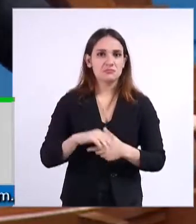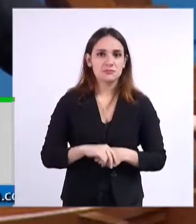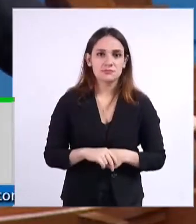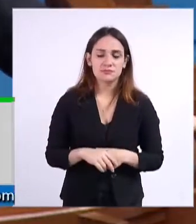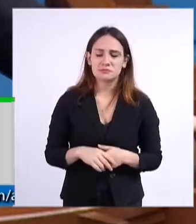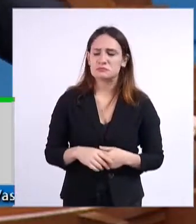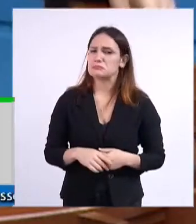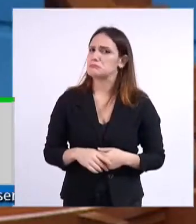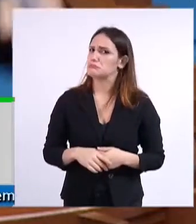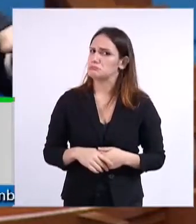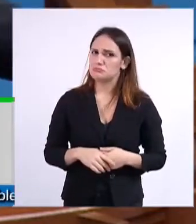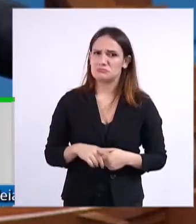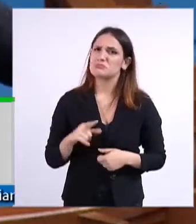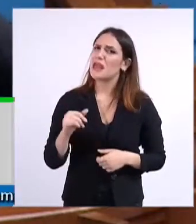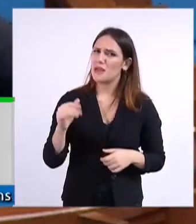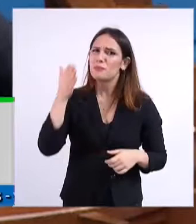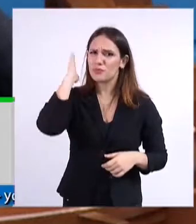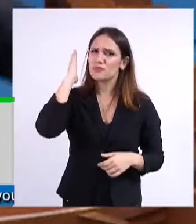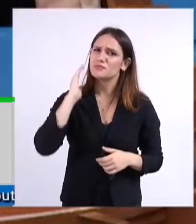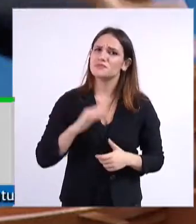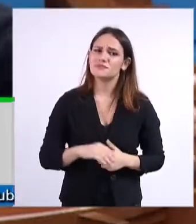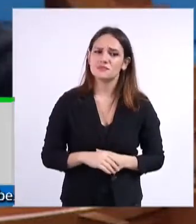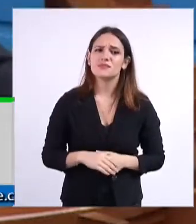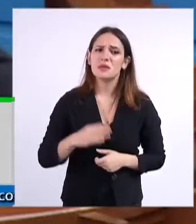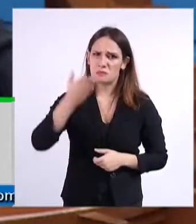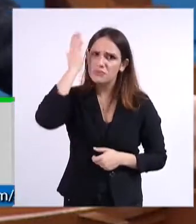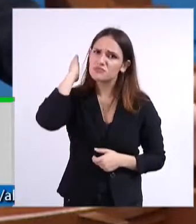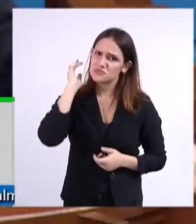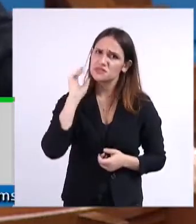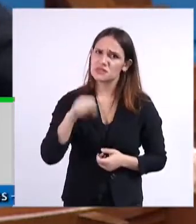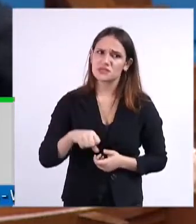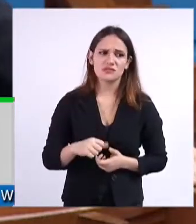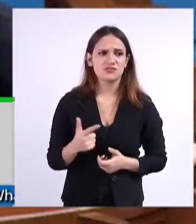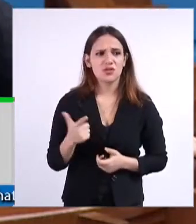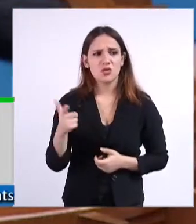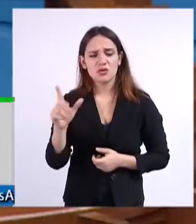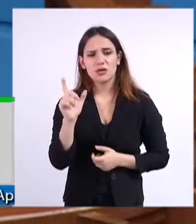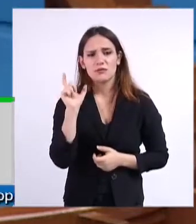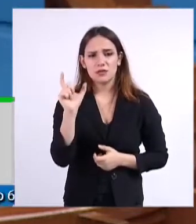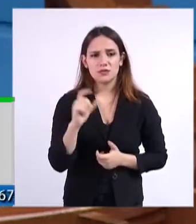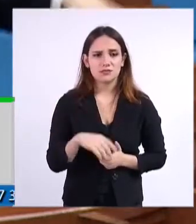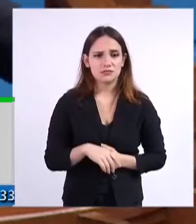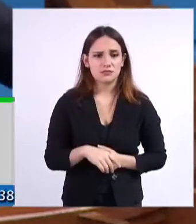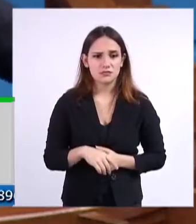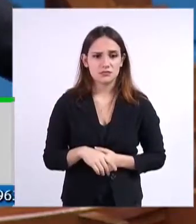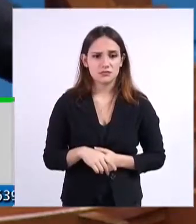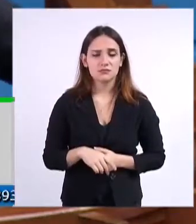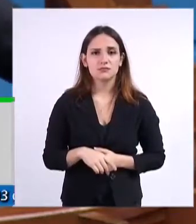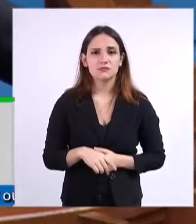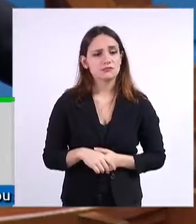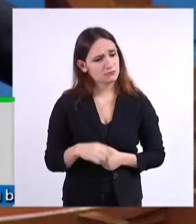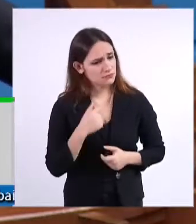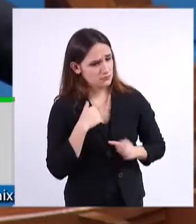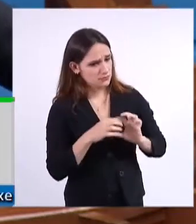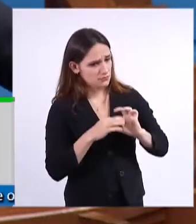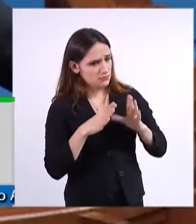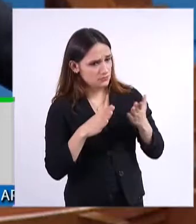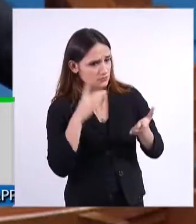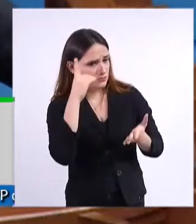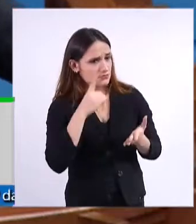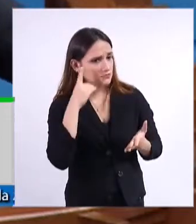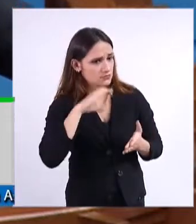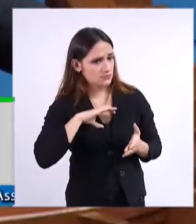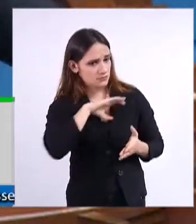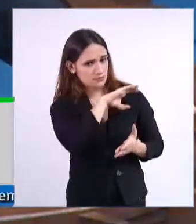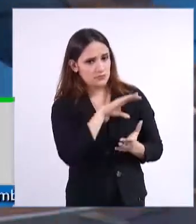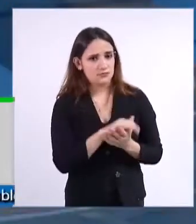Para mim, isso chama burrice. Burrice, não tem outra palavra. Permita-me uma parte. Permito, deputado Capitão